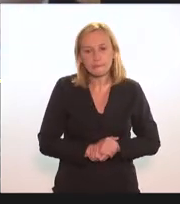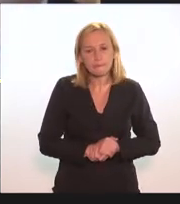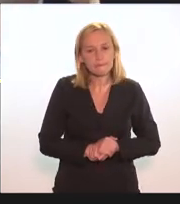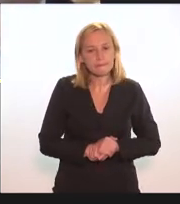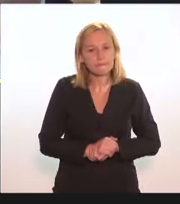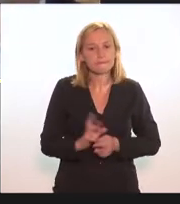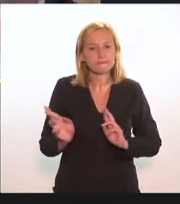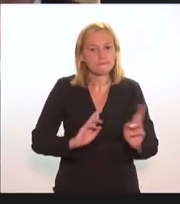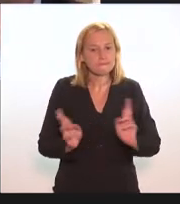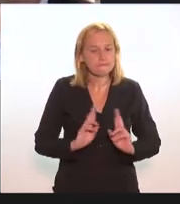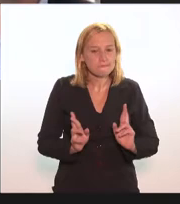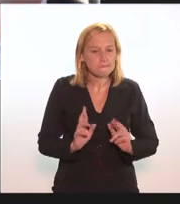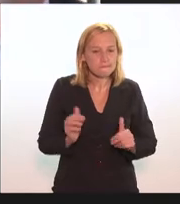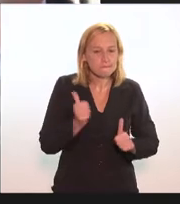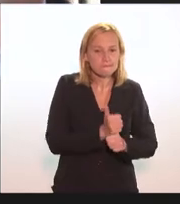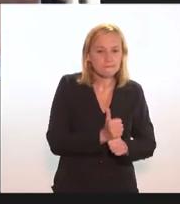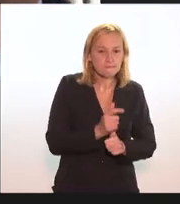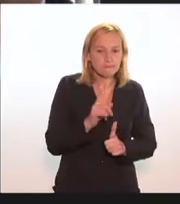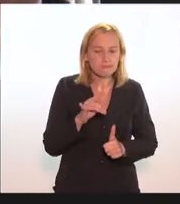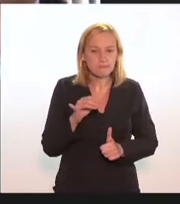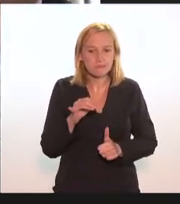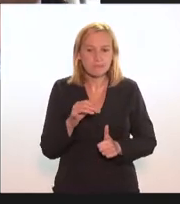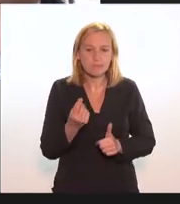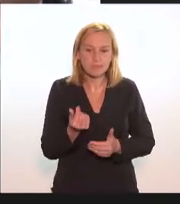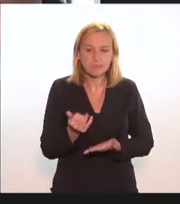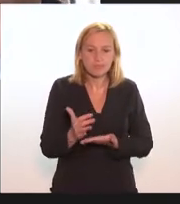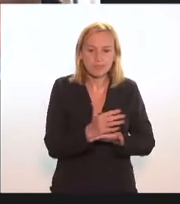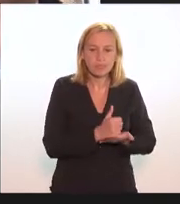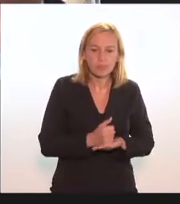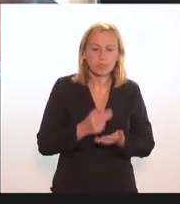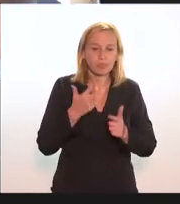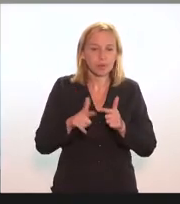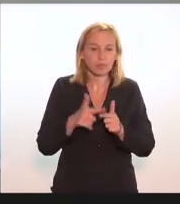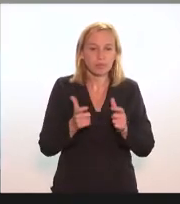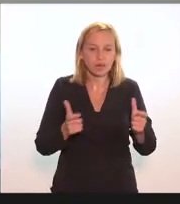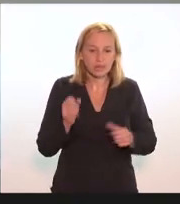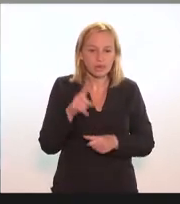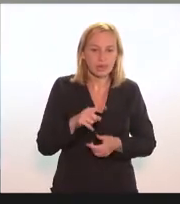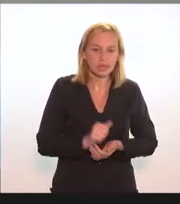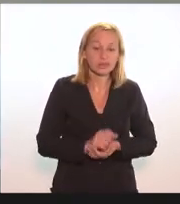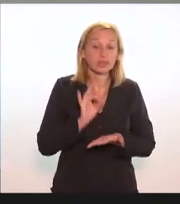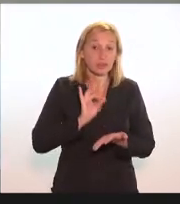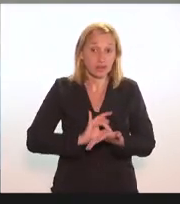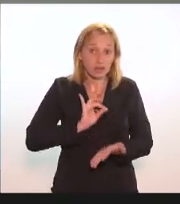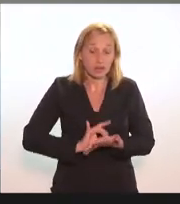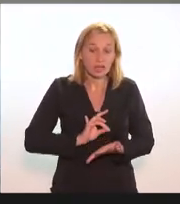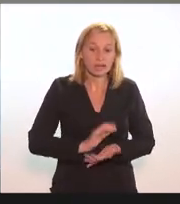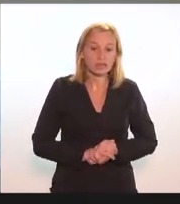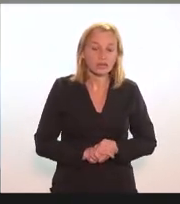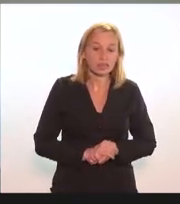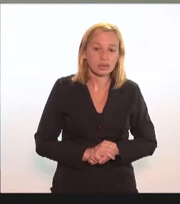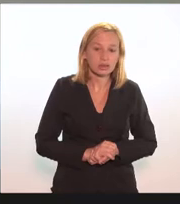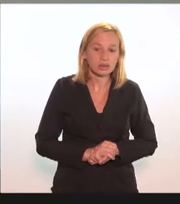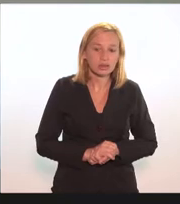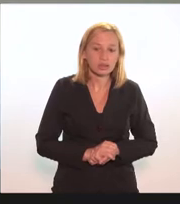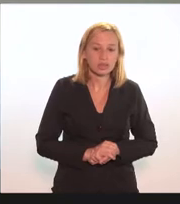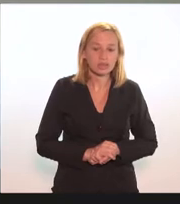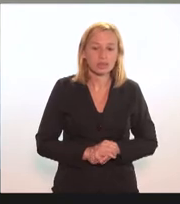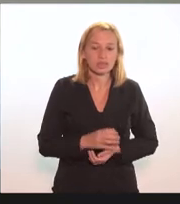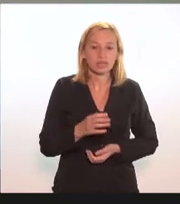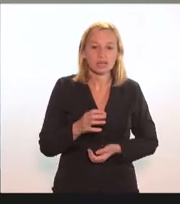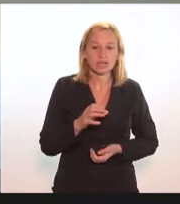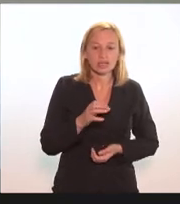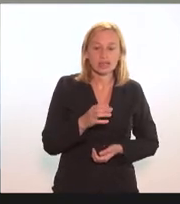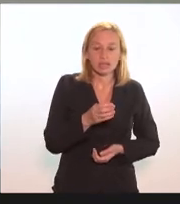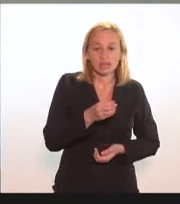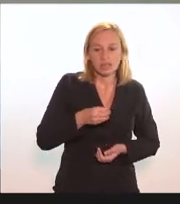Em relação à substituição tributária, o grande problema que se tem é o seguinte. A verdade é que a questão das microcervejarias, ela,